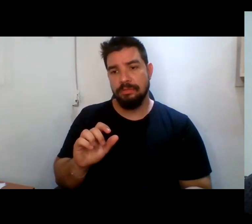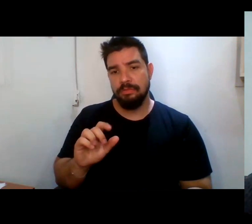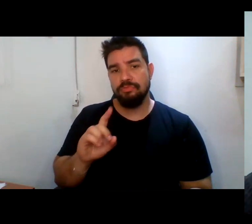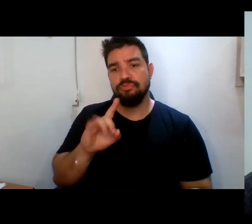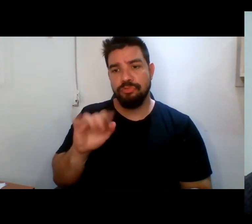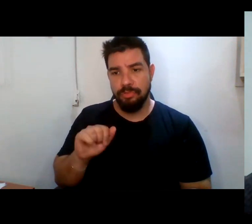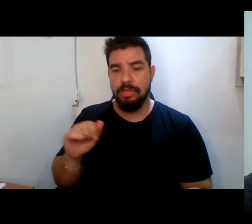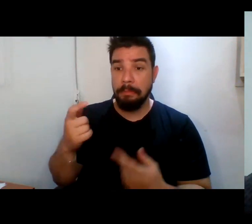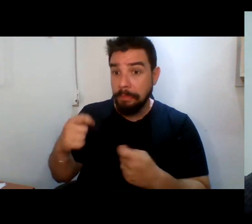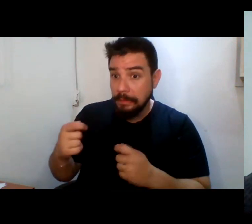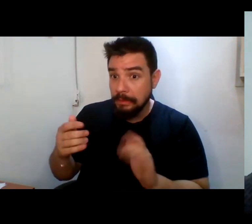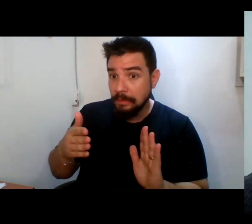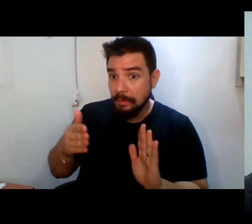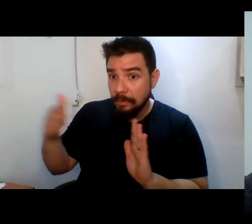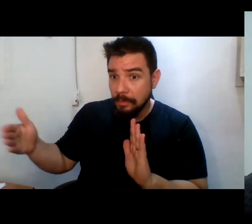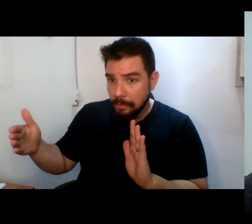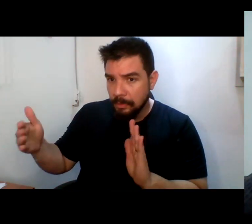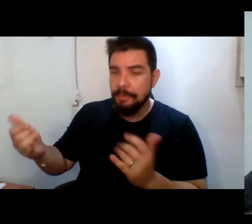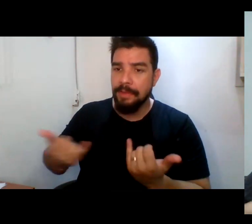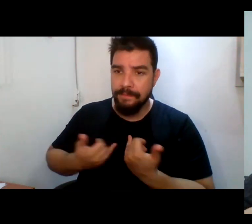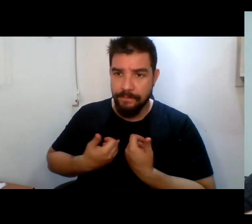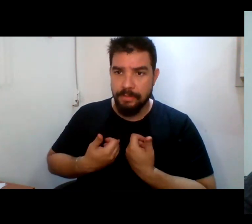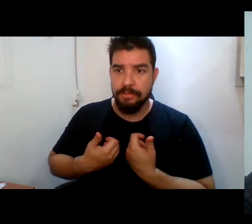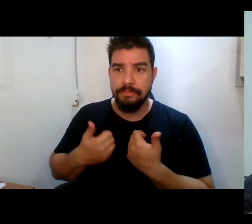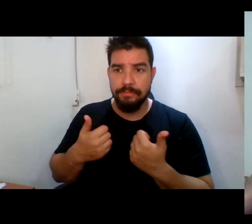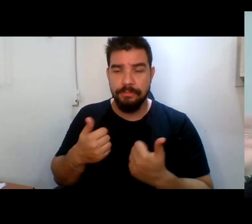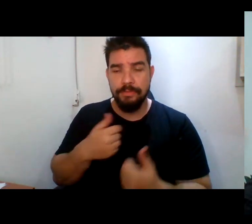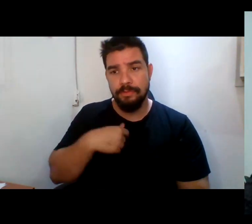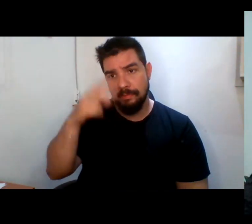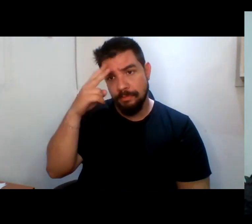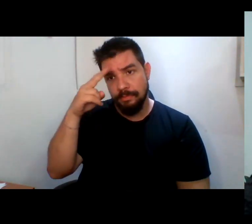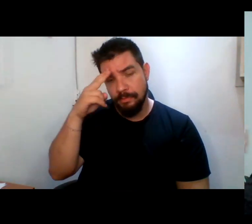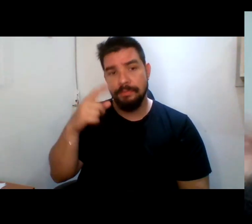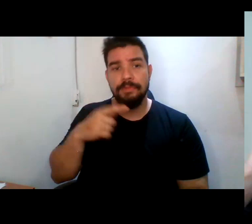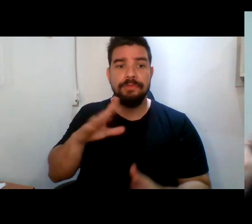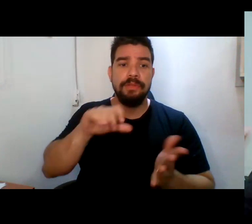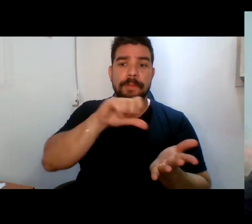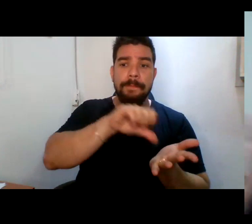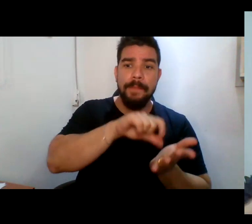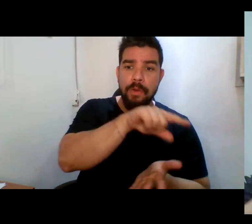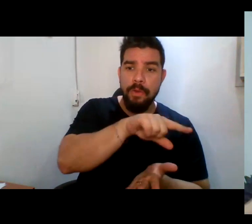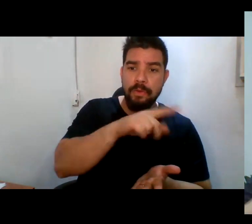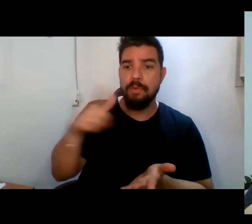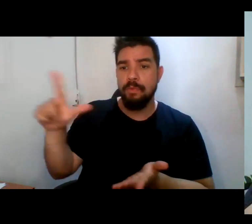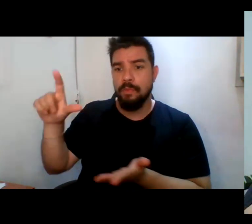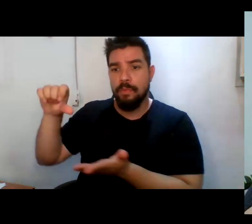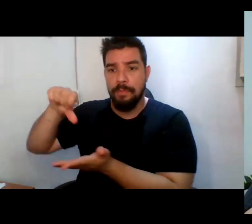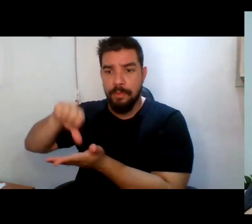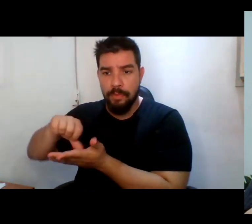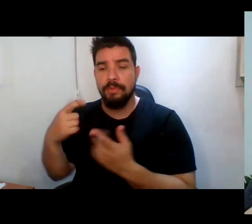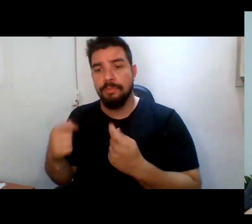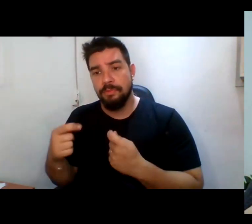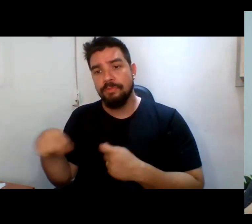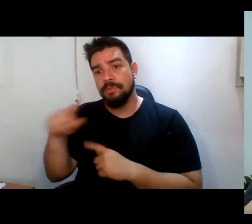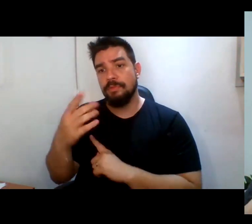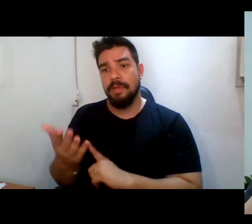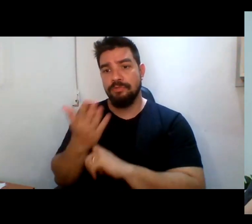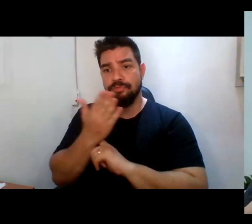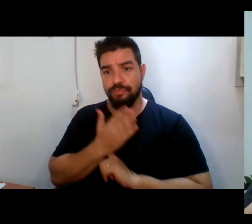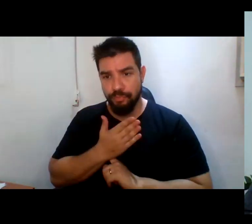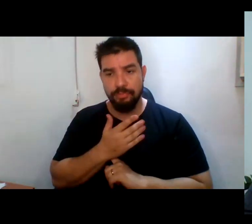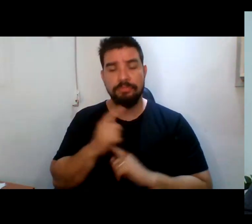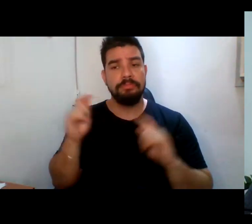mim, só para me lembrar, por favor, né? Porque às vezes um é de um polo, o outro é de outro, então eu preciso que vocês me ajudem aí para que eu